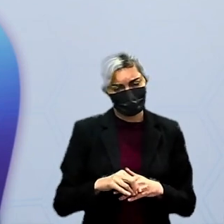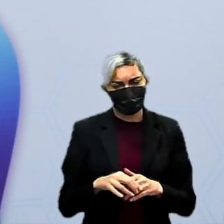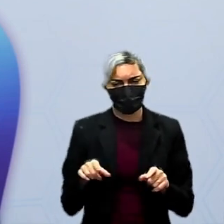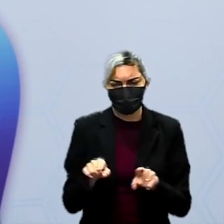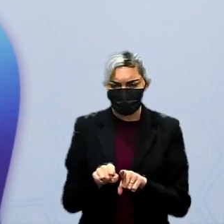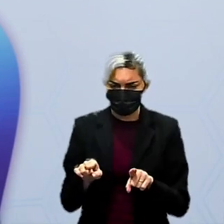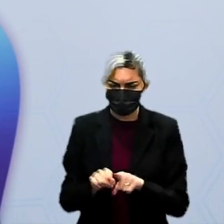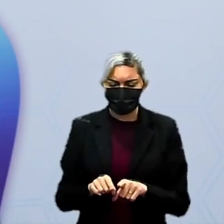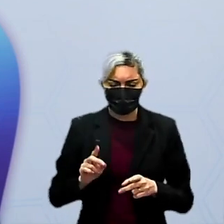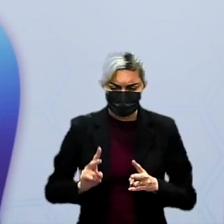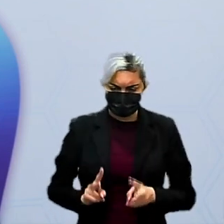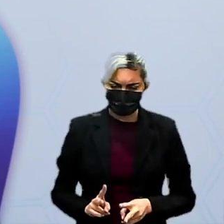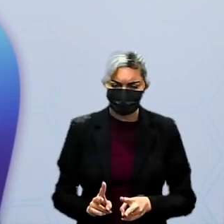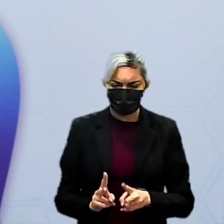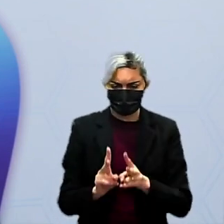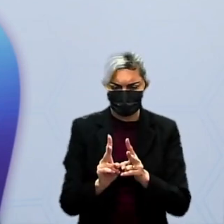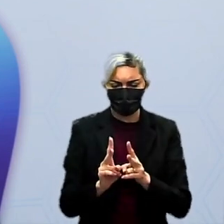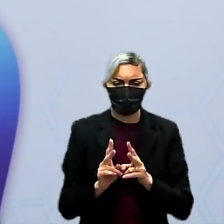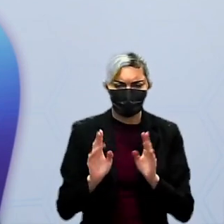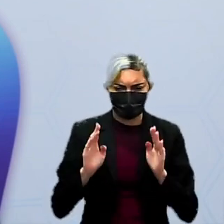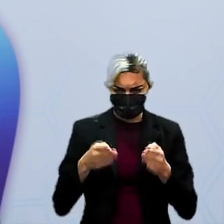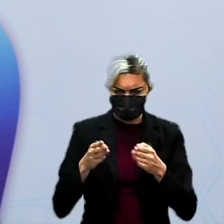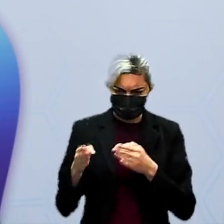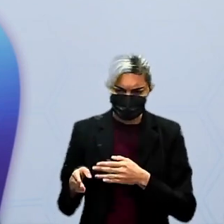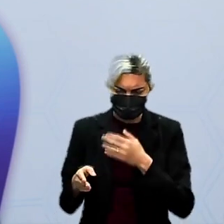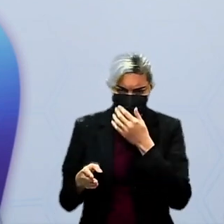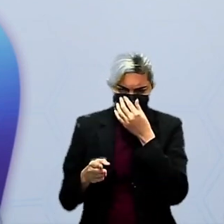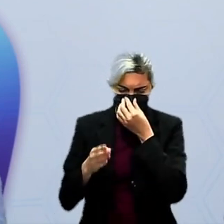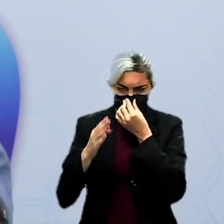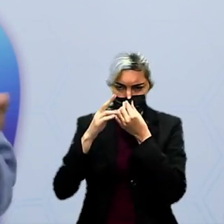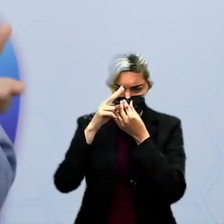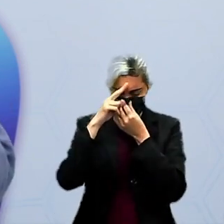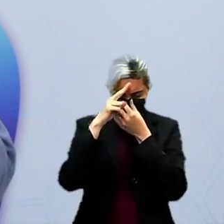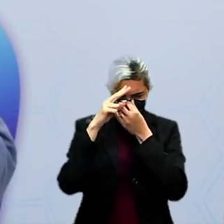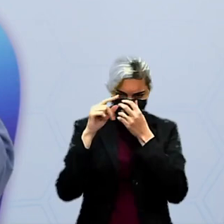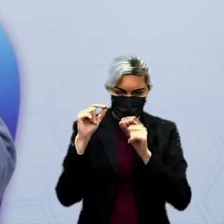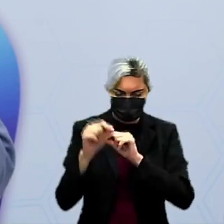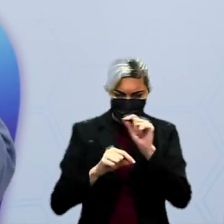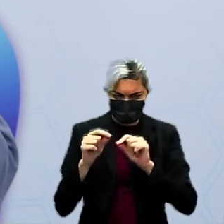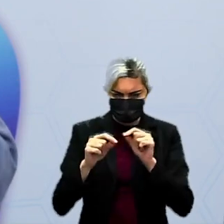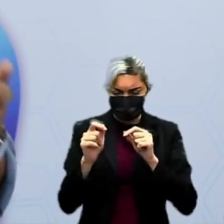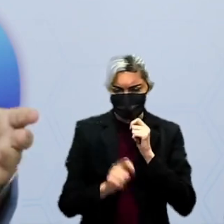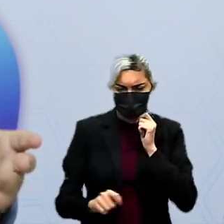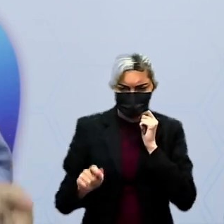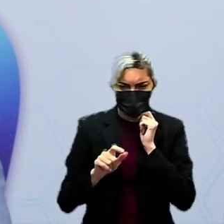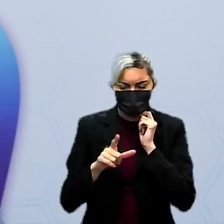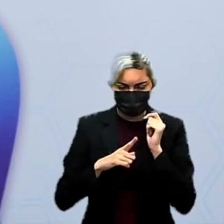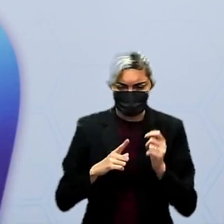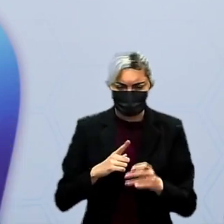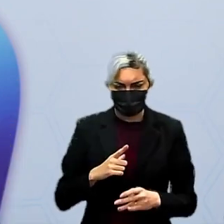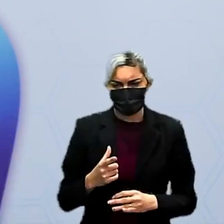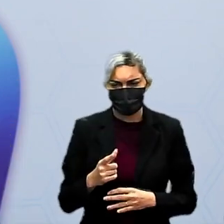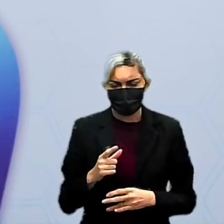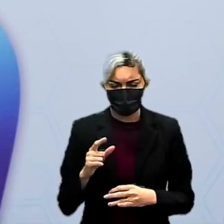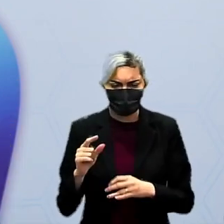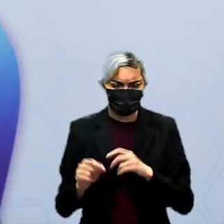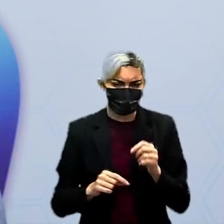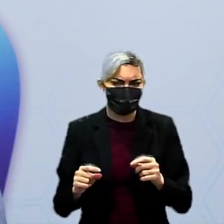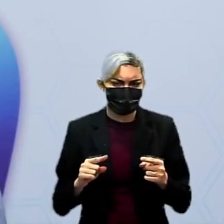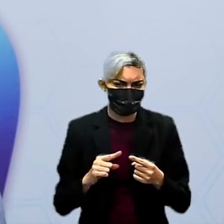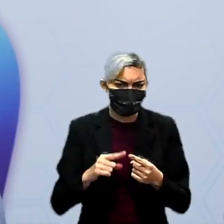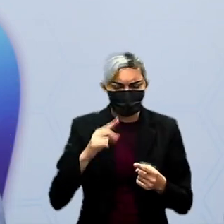Também, aí continuando, concentrar-se, né, em pontos fortes. O que é que a minha organização tem, né, de